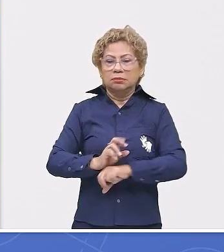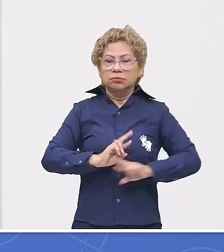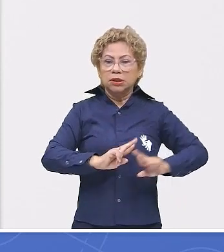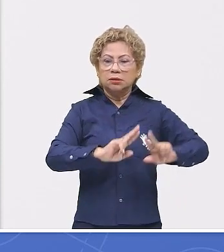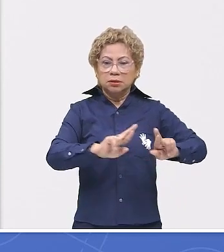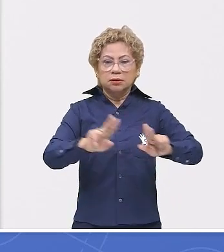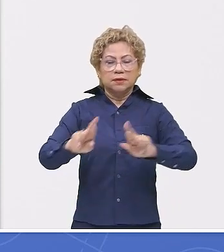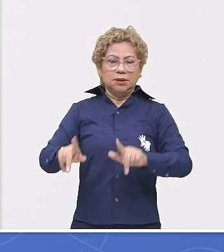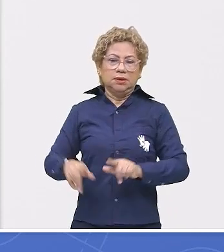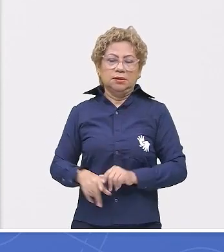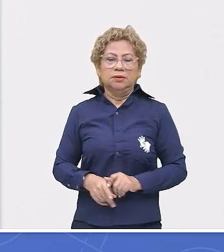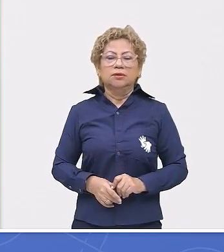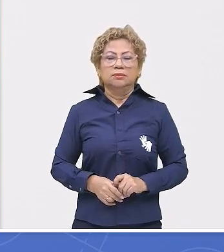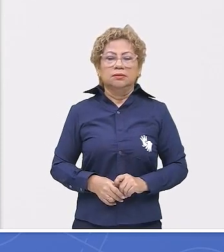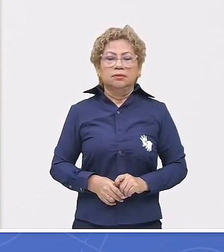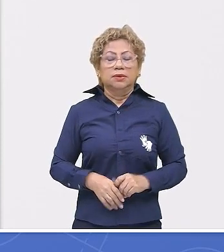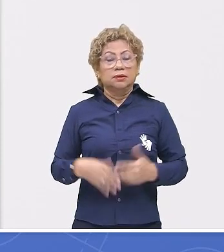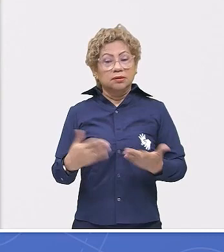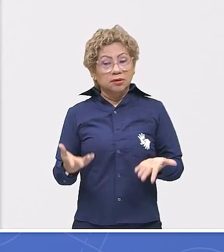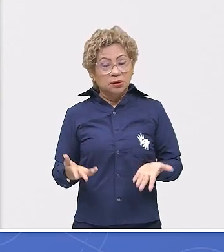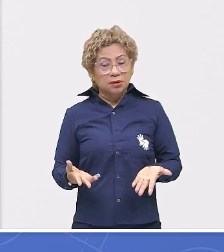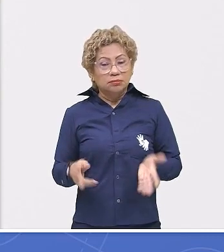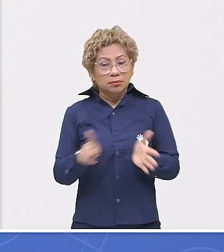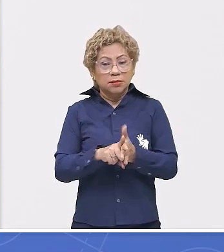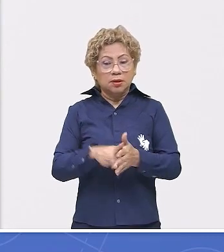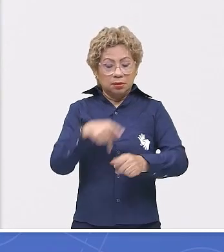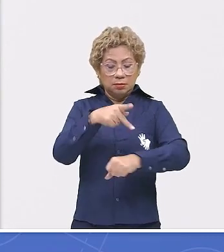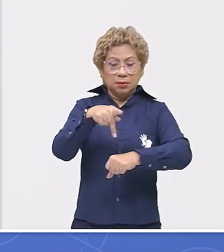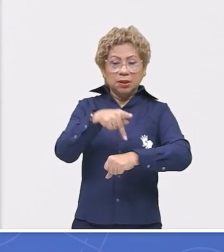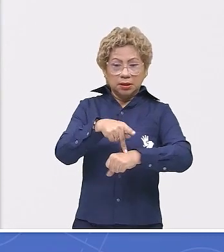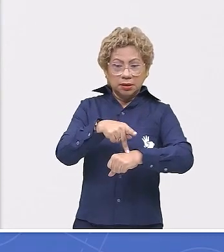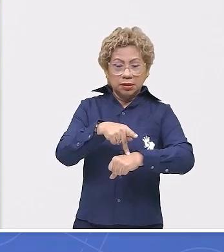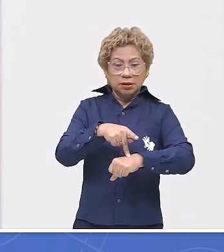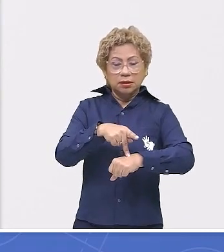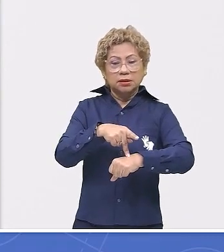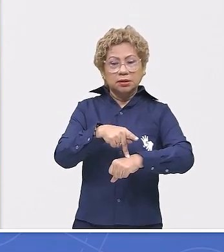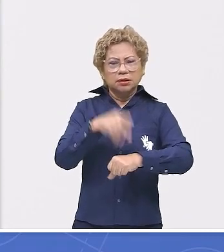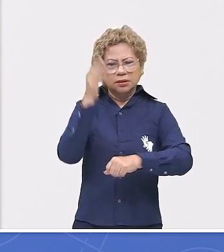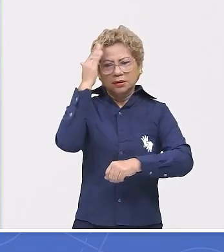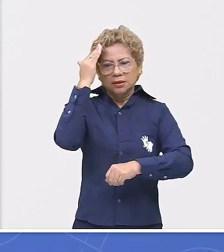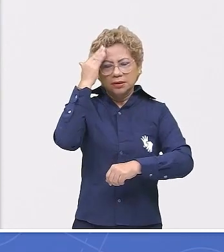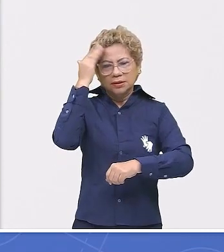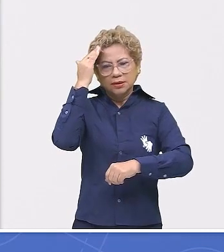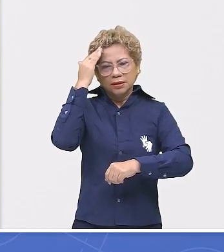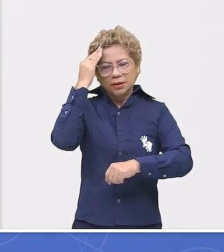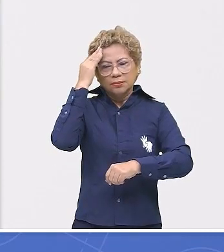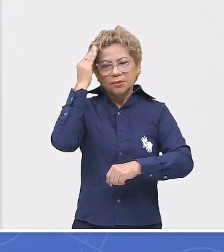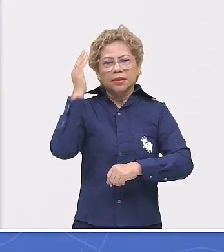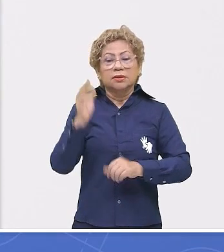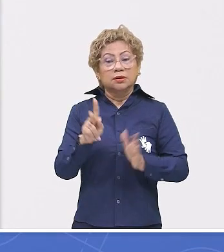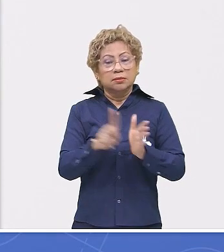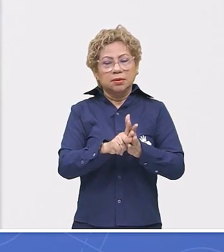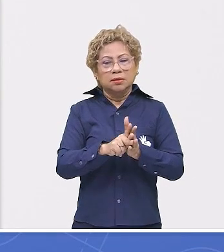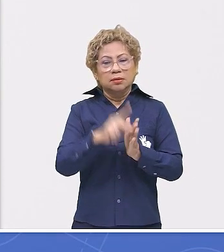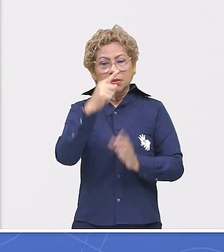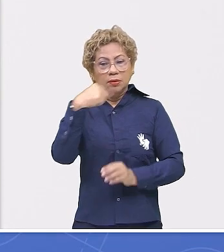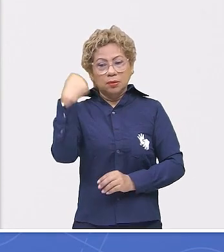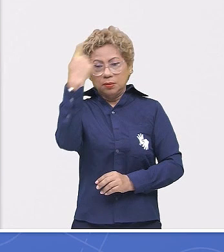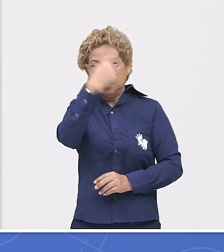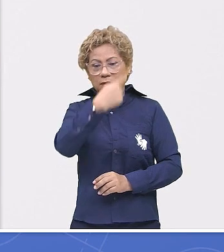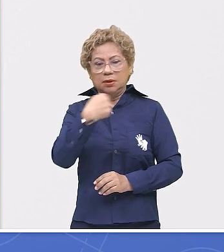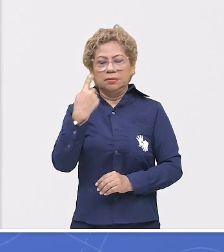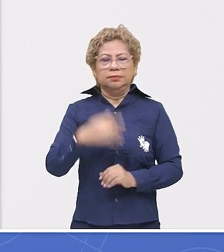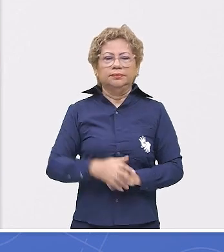país vai decidir o seu fuso horário, certo? Observando este mapa aí, a gente vai verificar, tá? Os